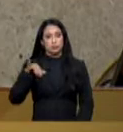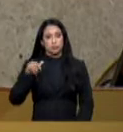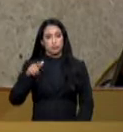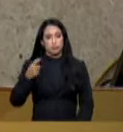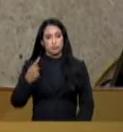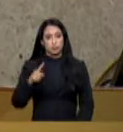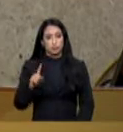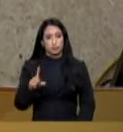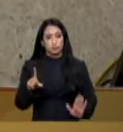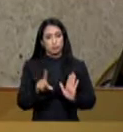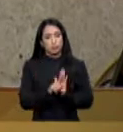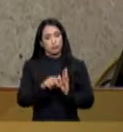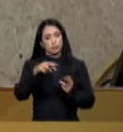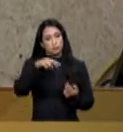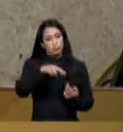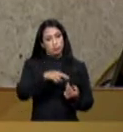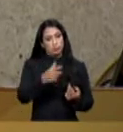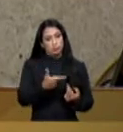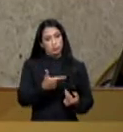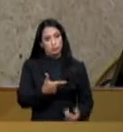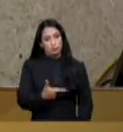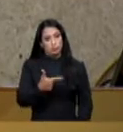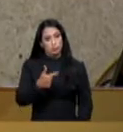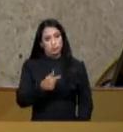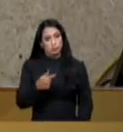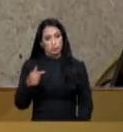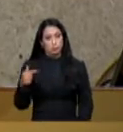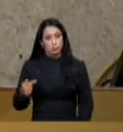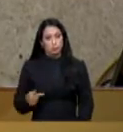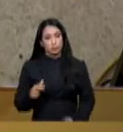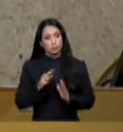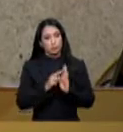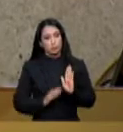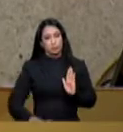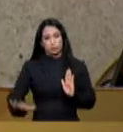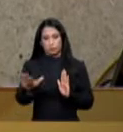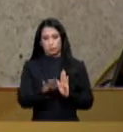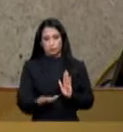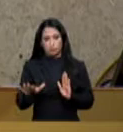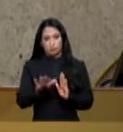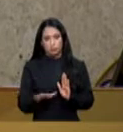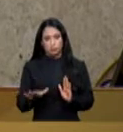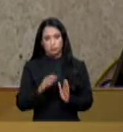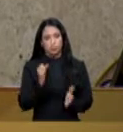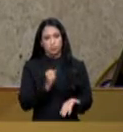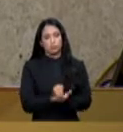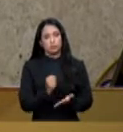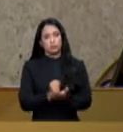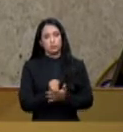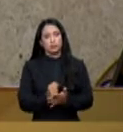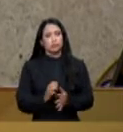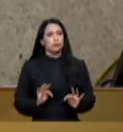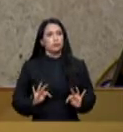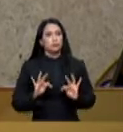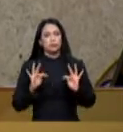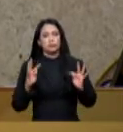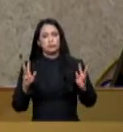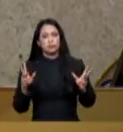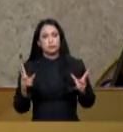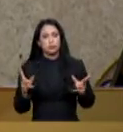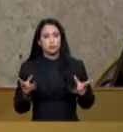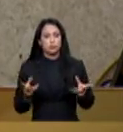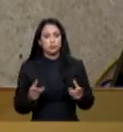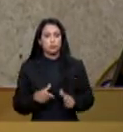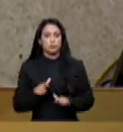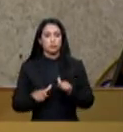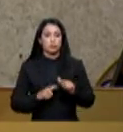sobre, inciso 27º, normas gerais de licitação e contratação em todas as modalidades